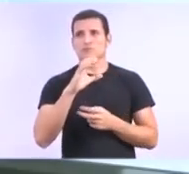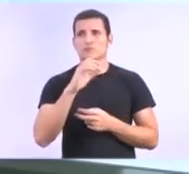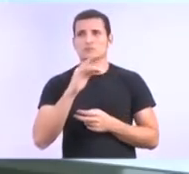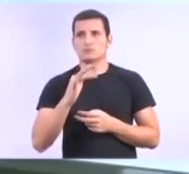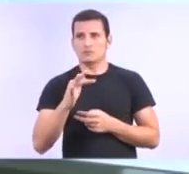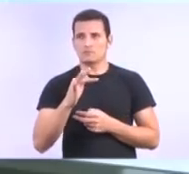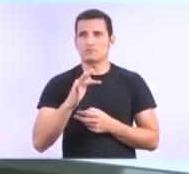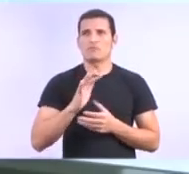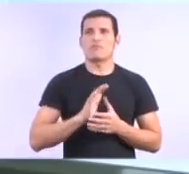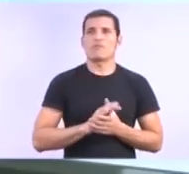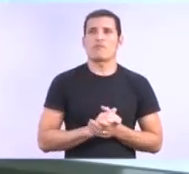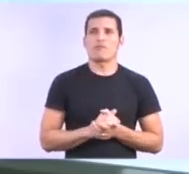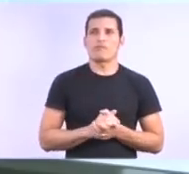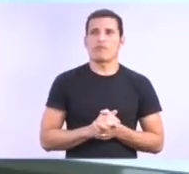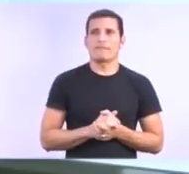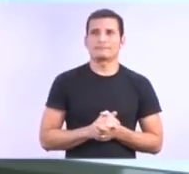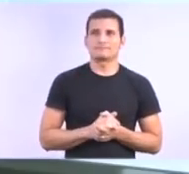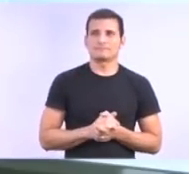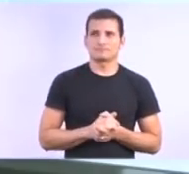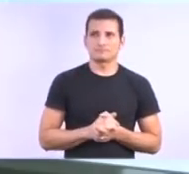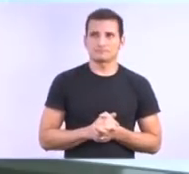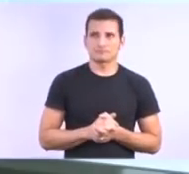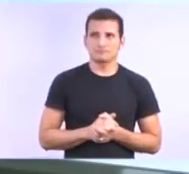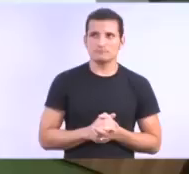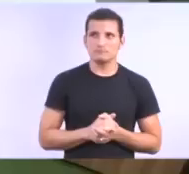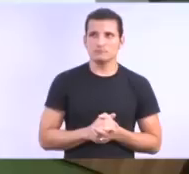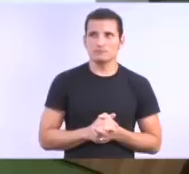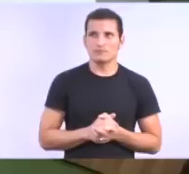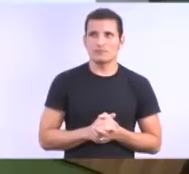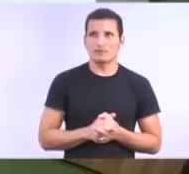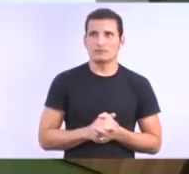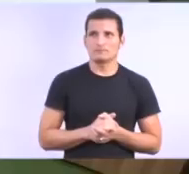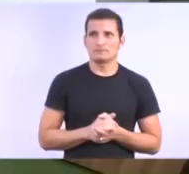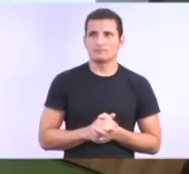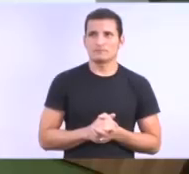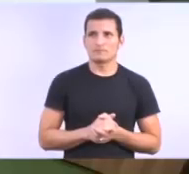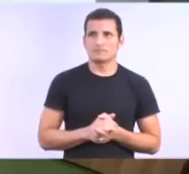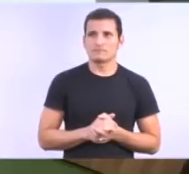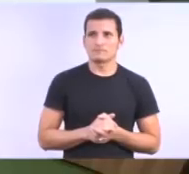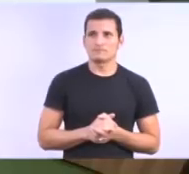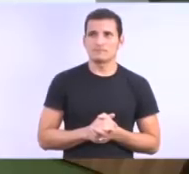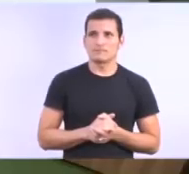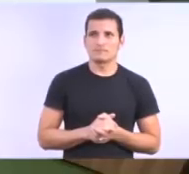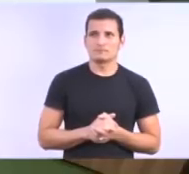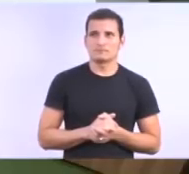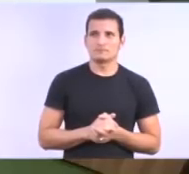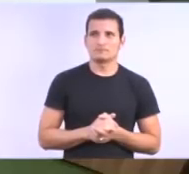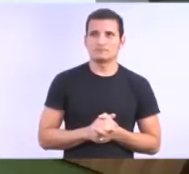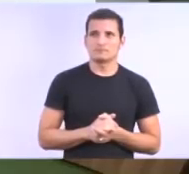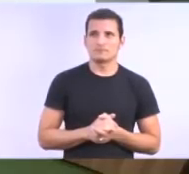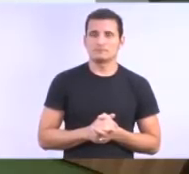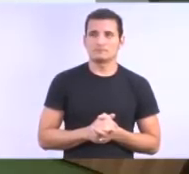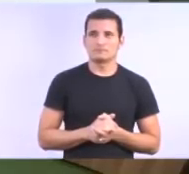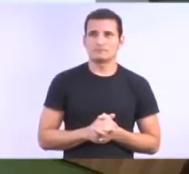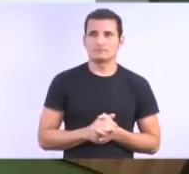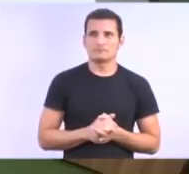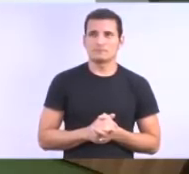E assim por diante. Viu como programação é fácil? É lógico, né? É lógico. É lógico, programação é